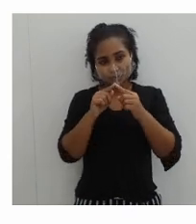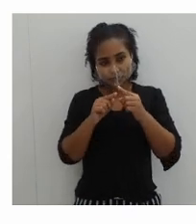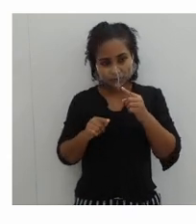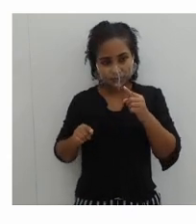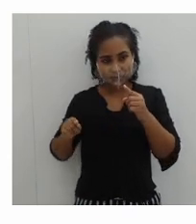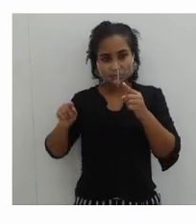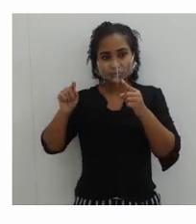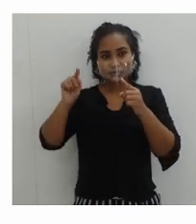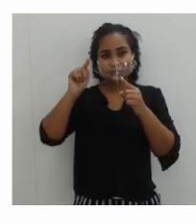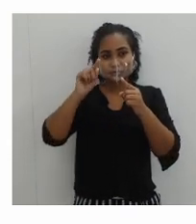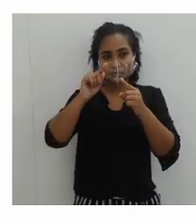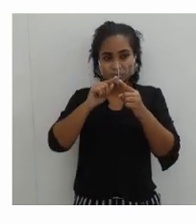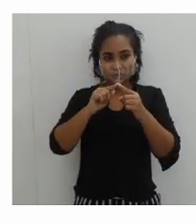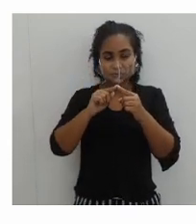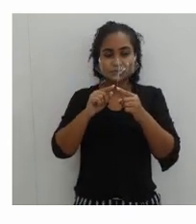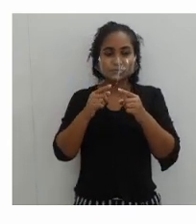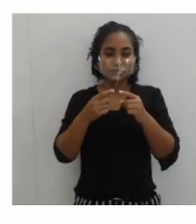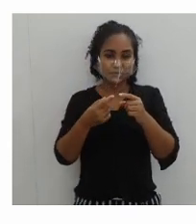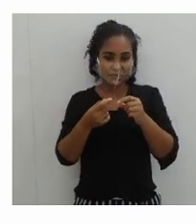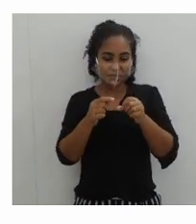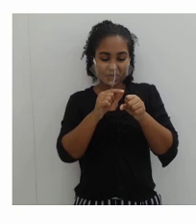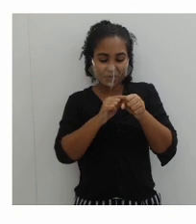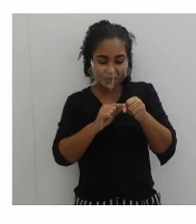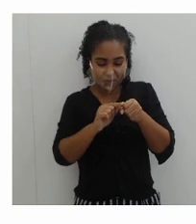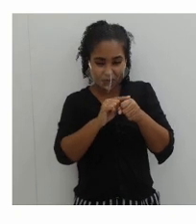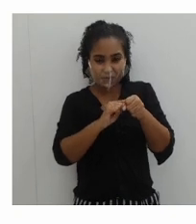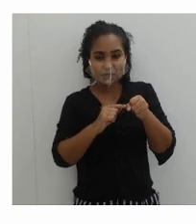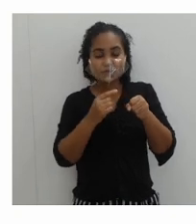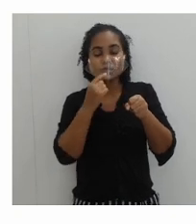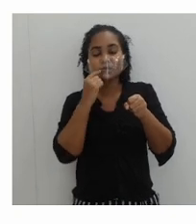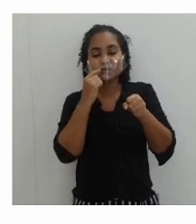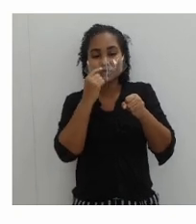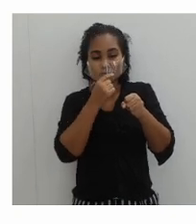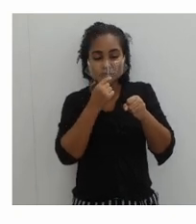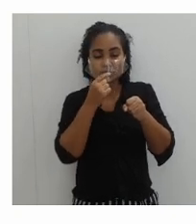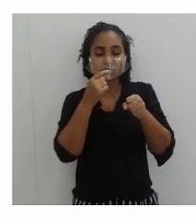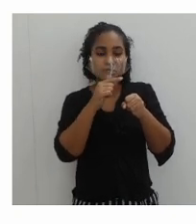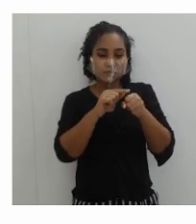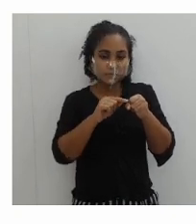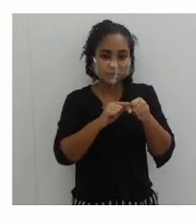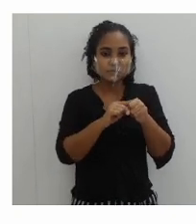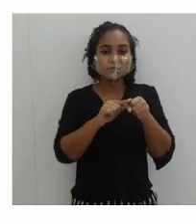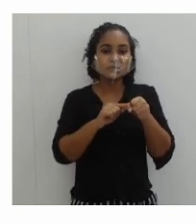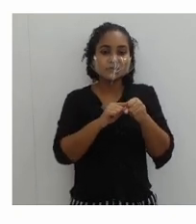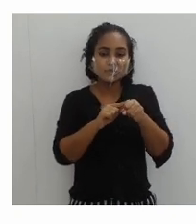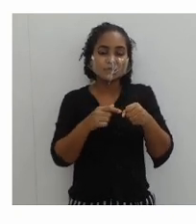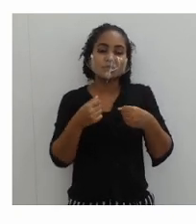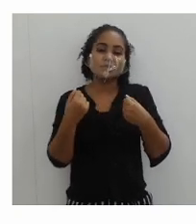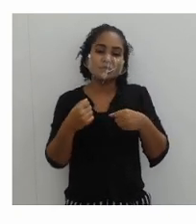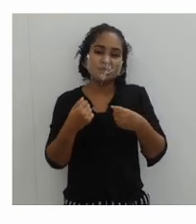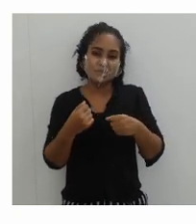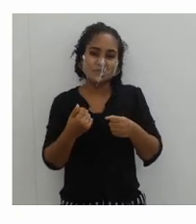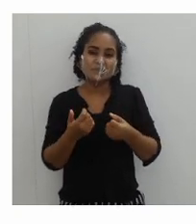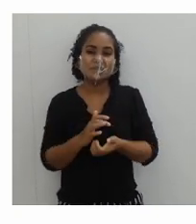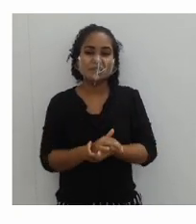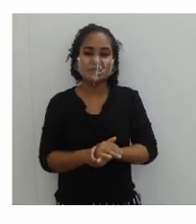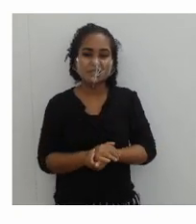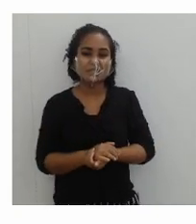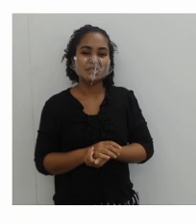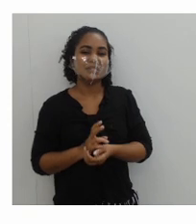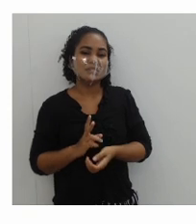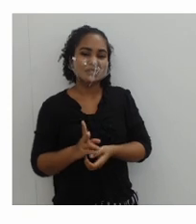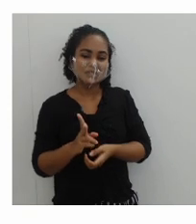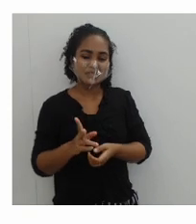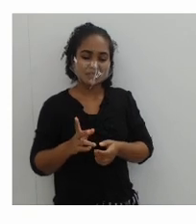estão vendo aí, né? Reto anal, oral e reto anal, e aí continua. Então tem que se trocar roupas de cama